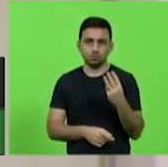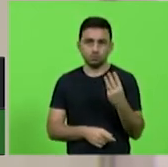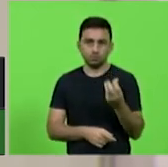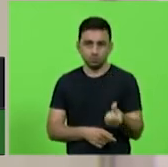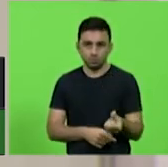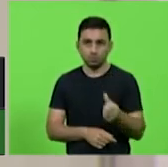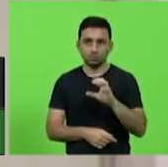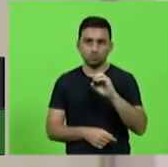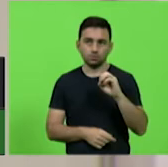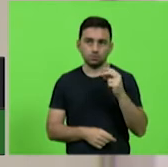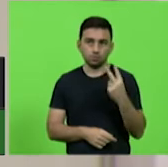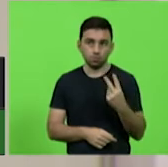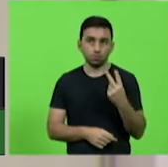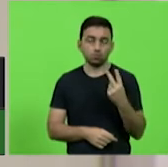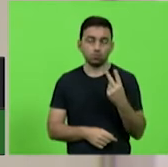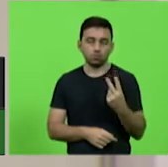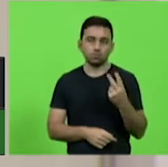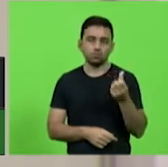0036/0226 e